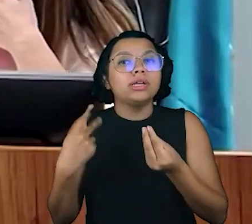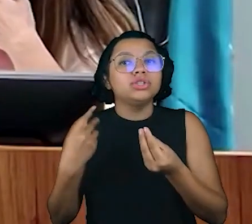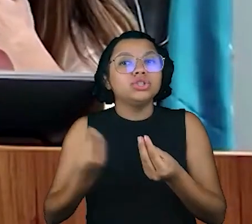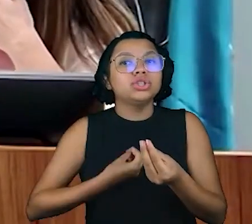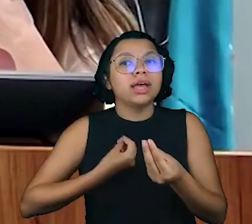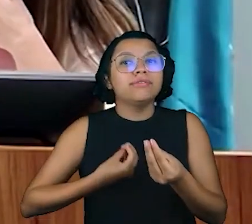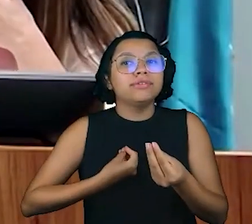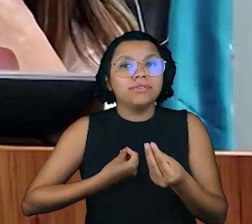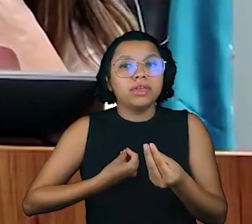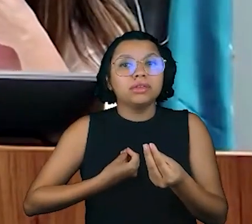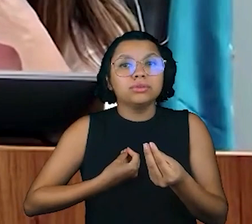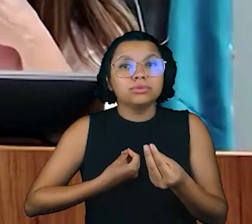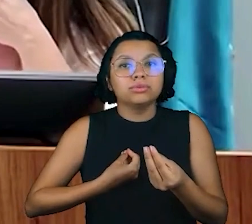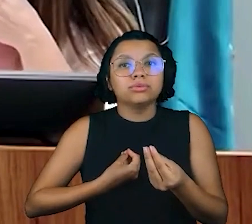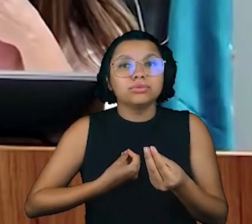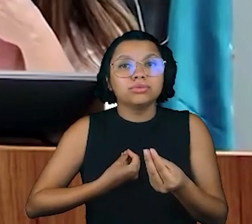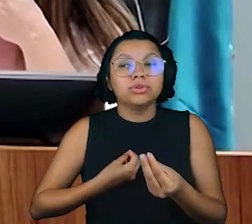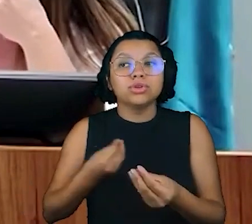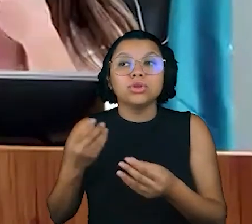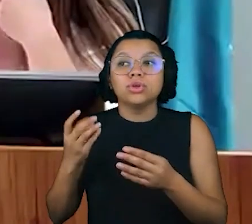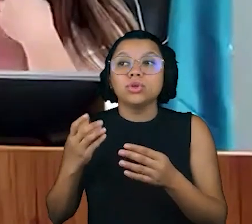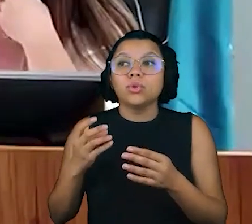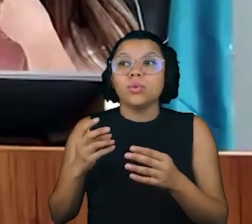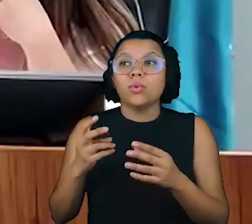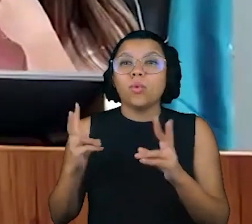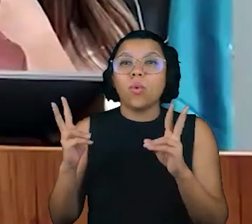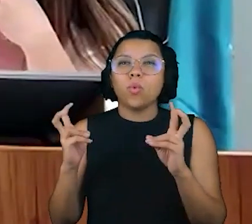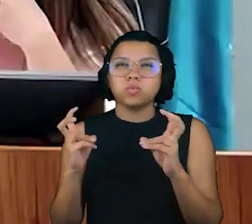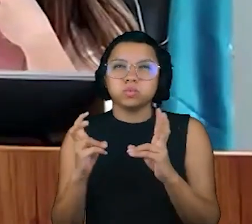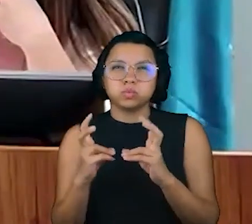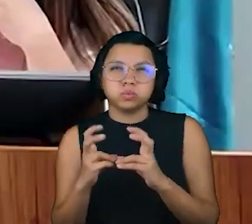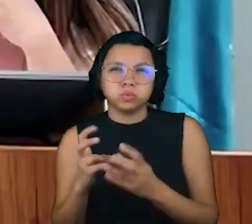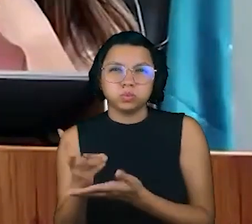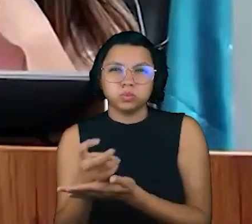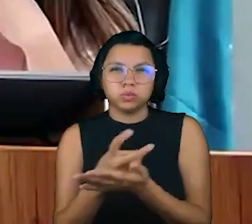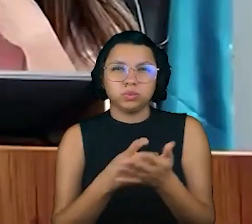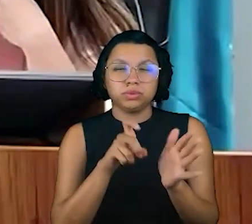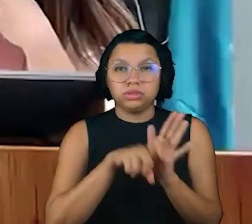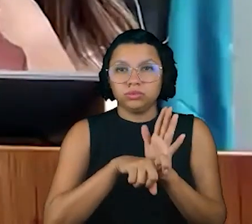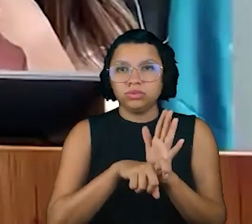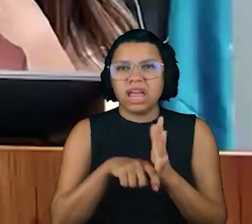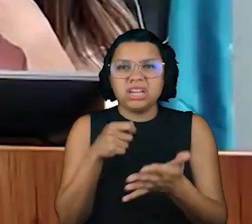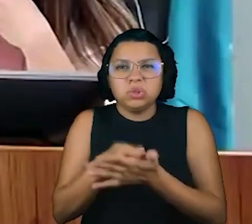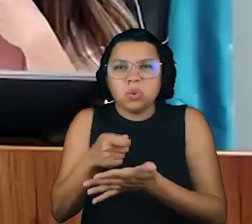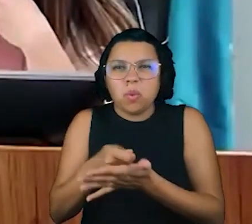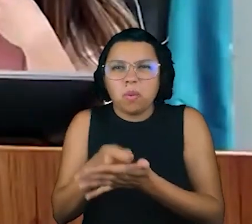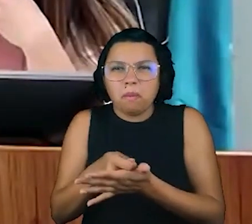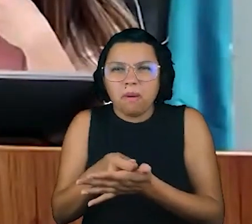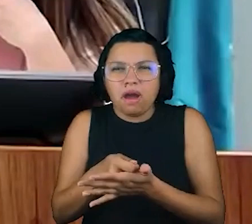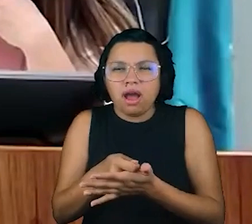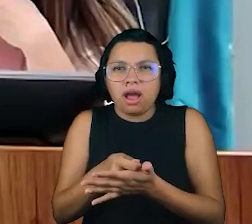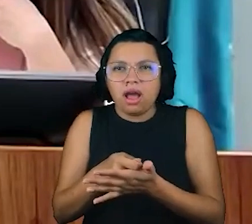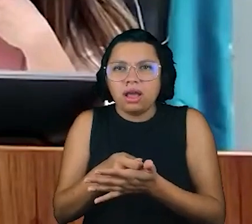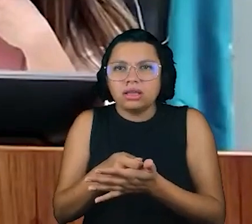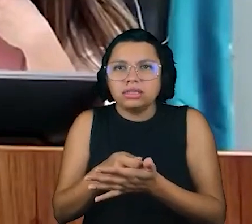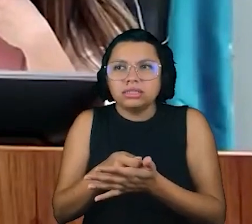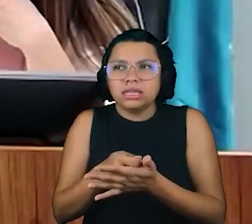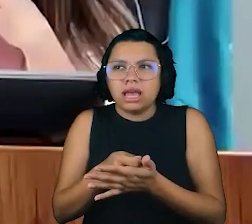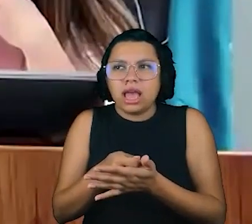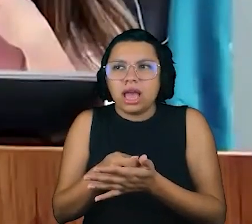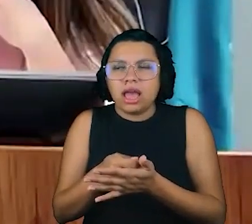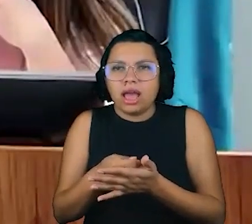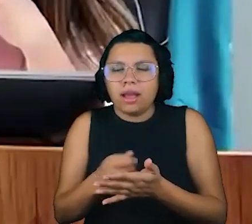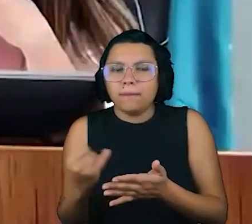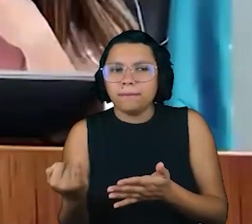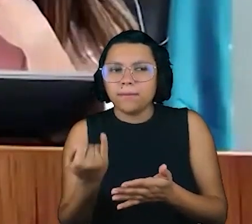em que o contencioso tributário exacional, o contencioso de cobrança relevante,